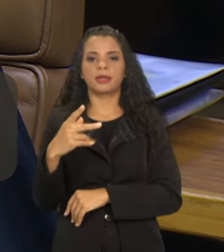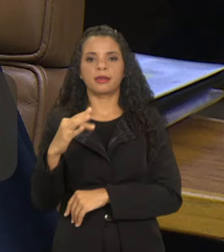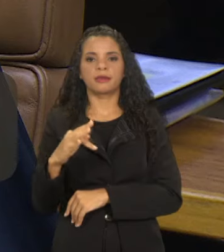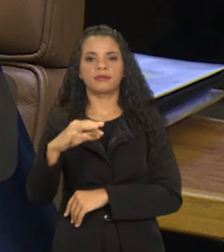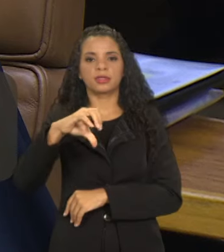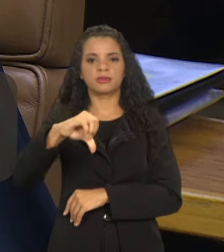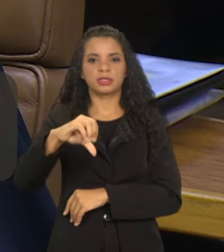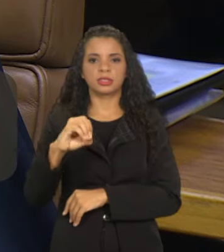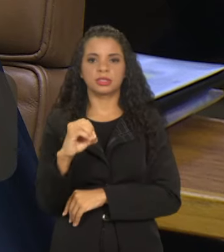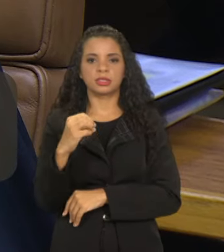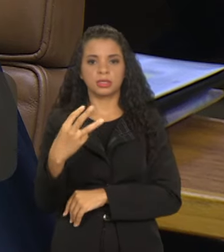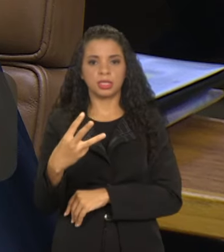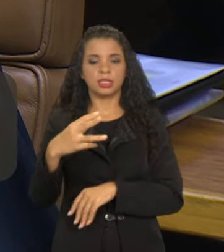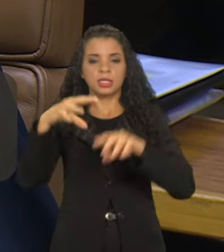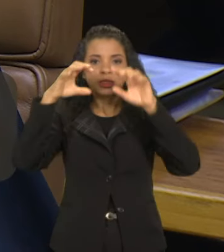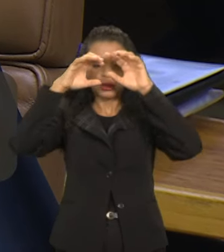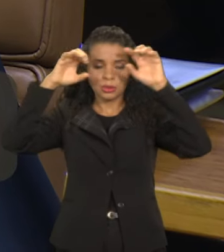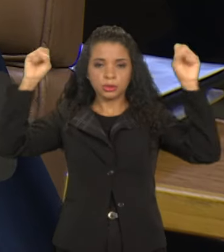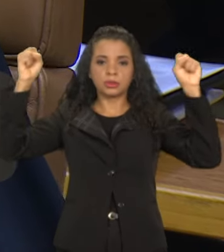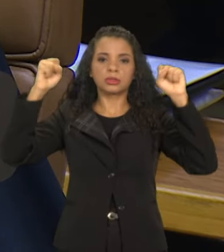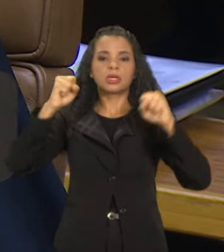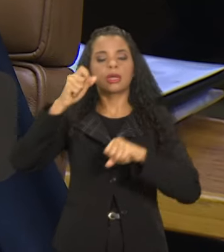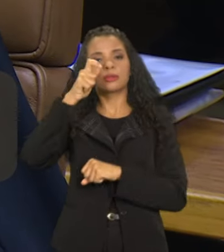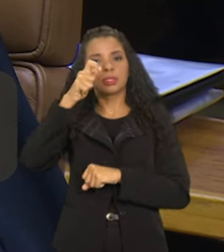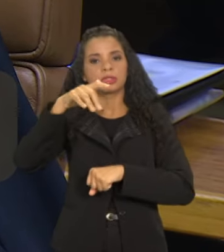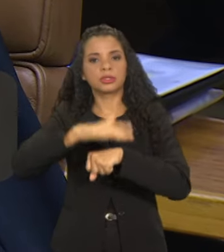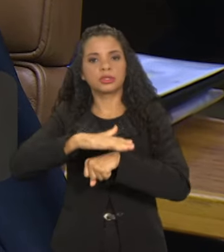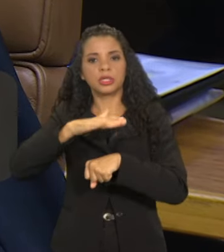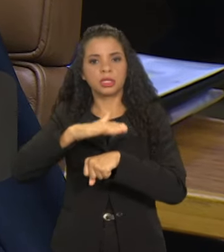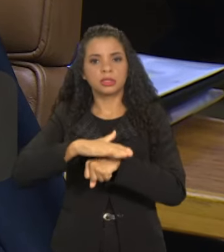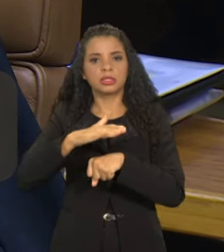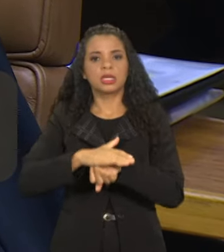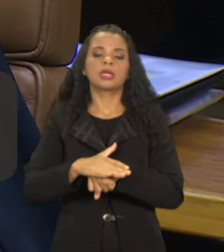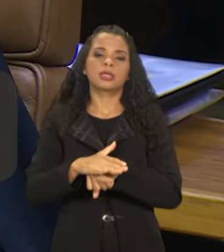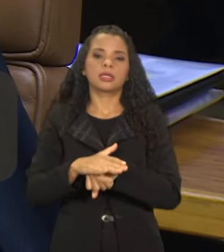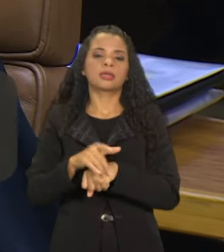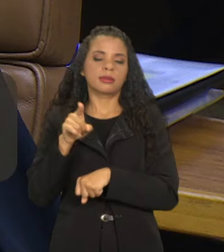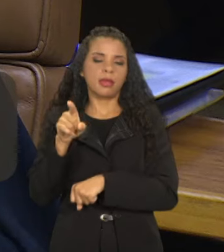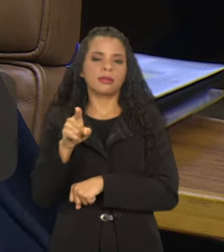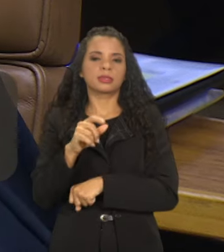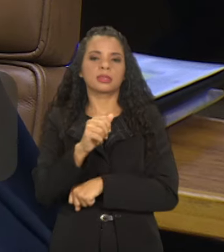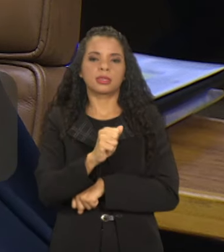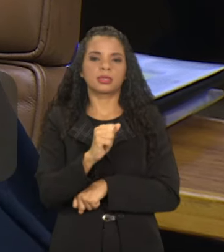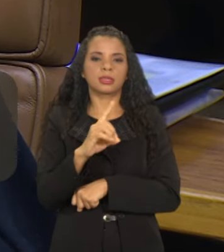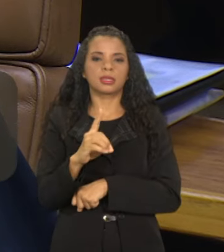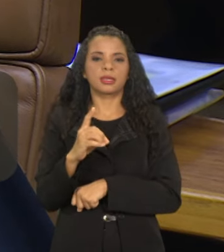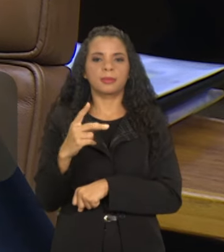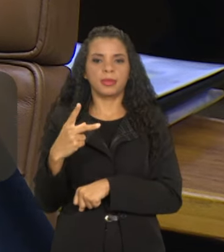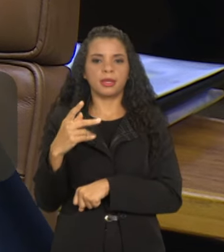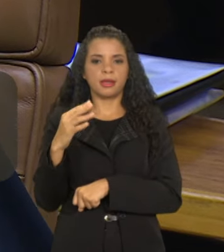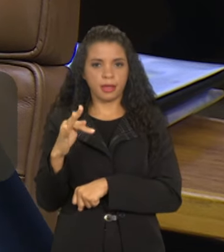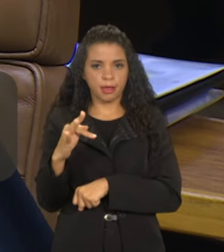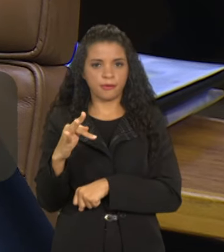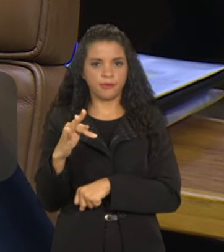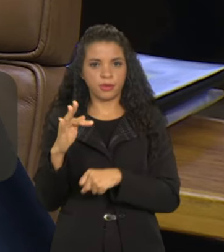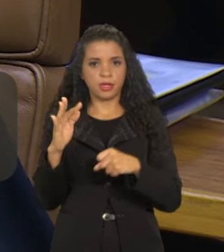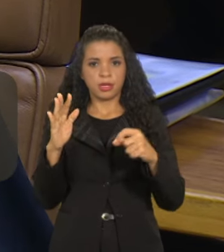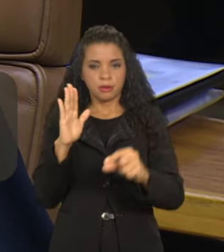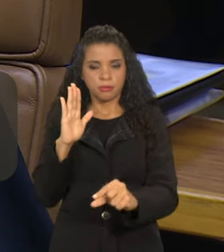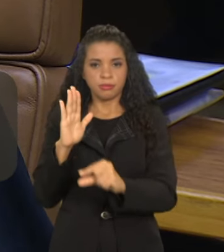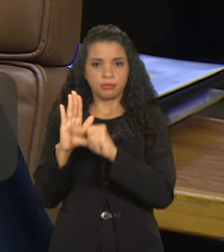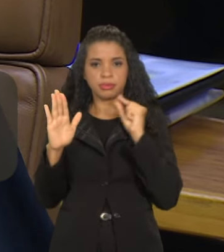a falta de interesse de agir superveniente. Bem assim, na mencionada ADPF 913, referida na inicial desta ação como fundamento,